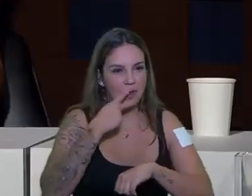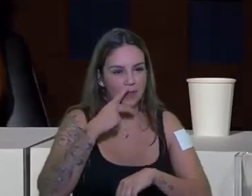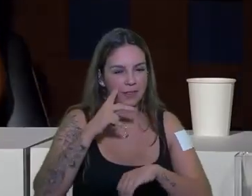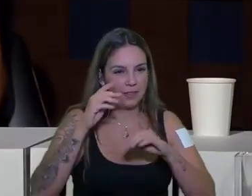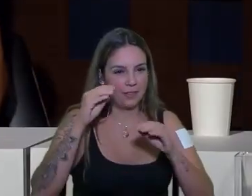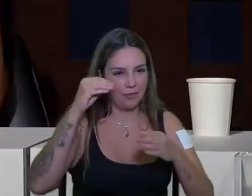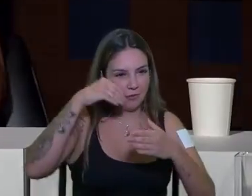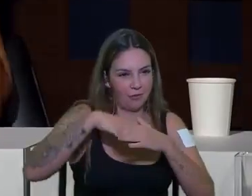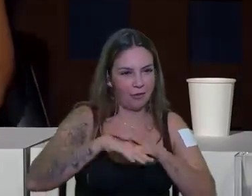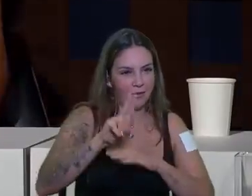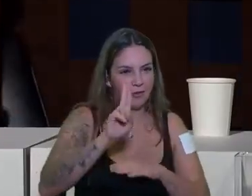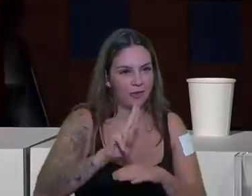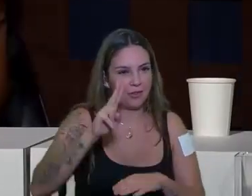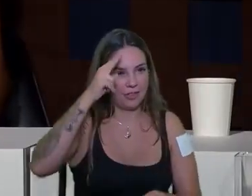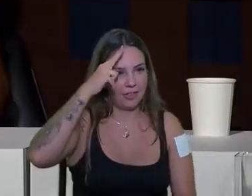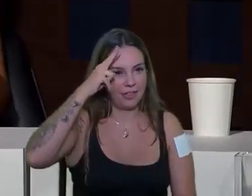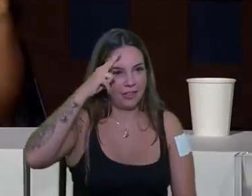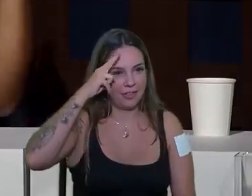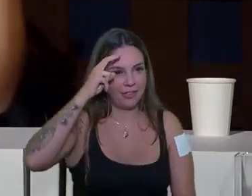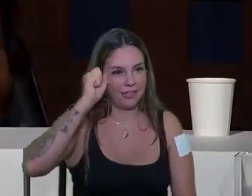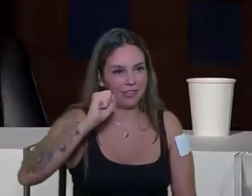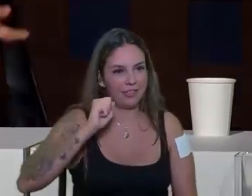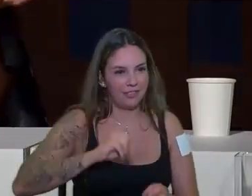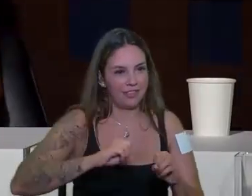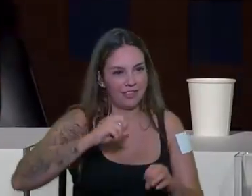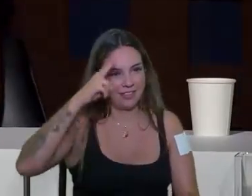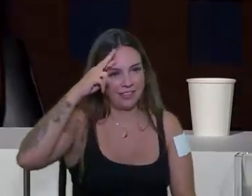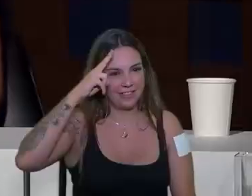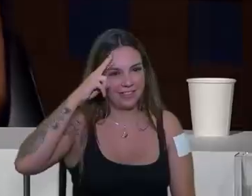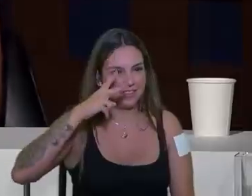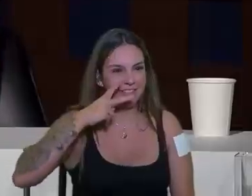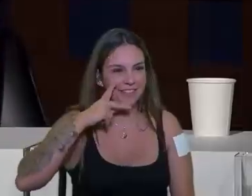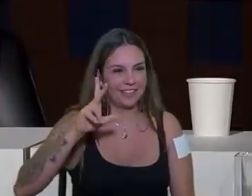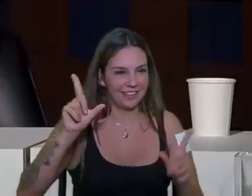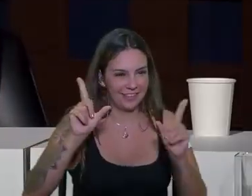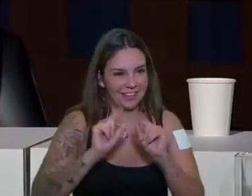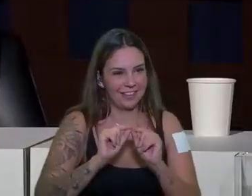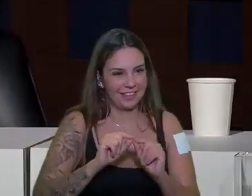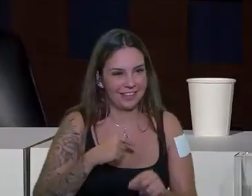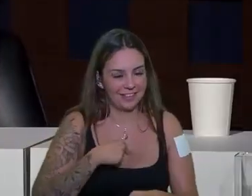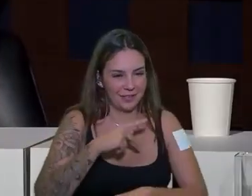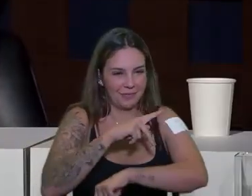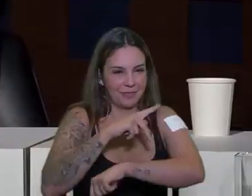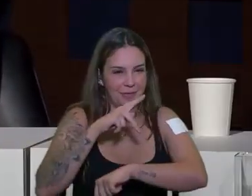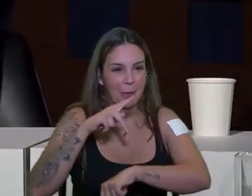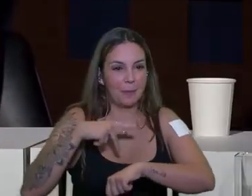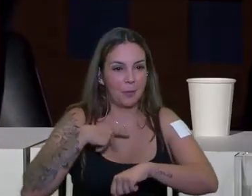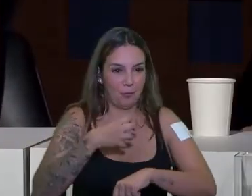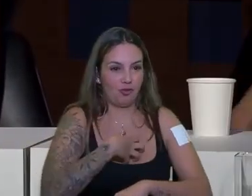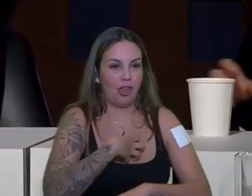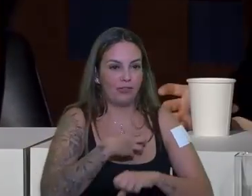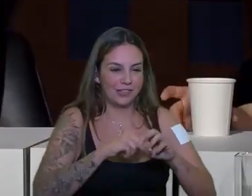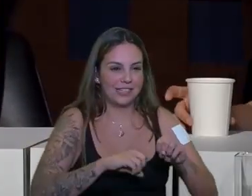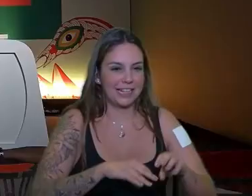fala, no fundo, ela usa histórias para poder ensinar história. Eu falei, cara, ele resumiu minha pedagogia.